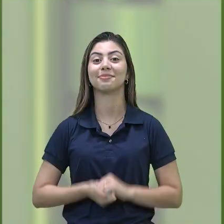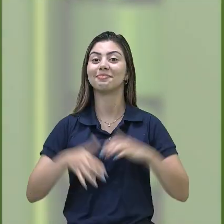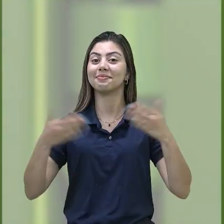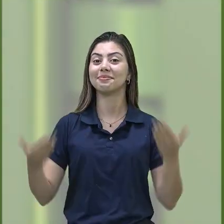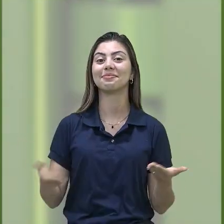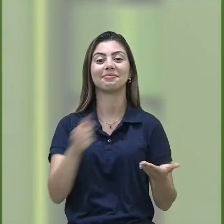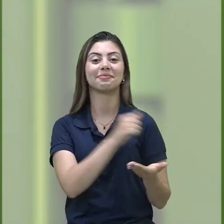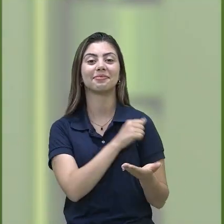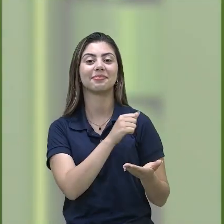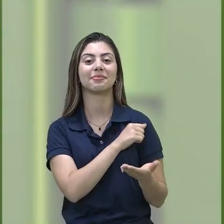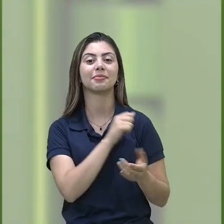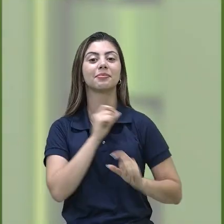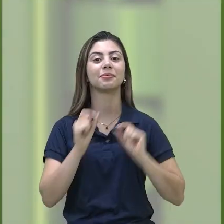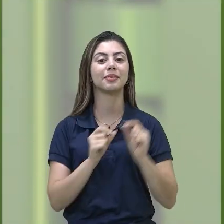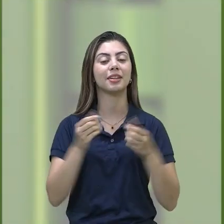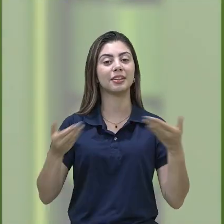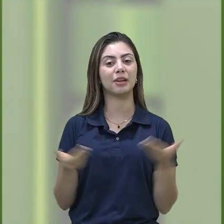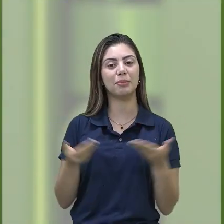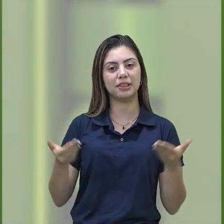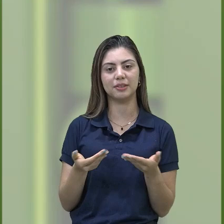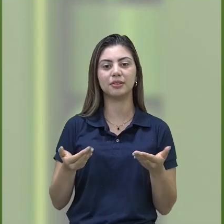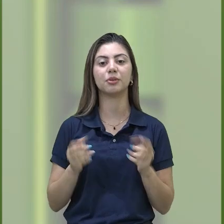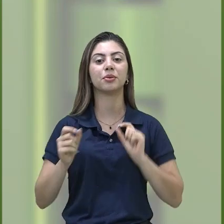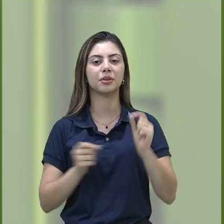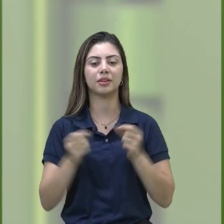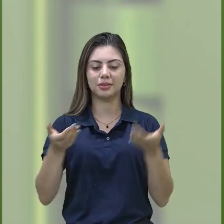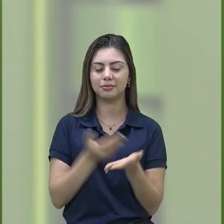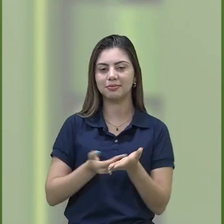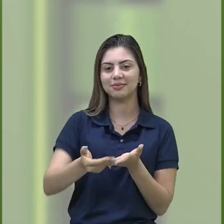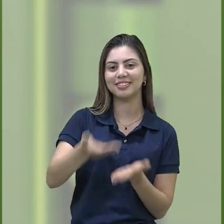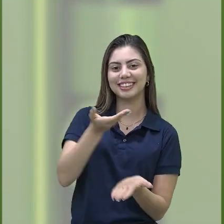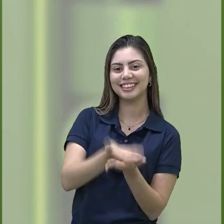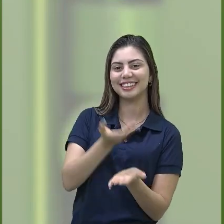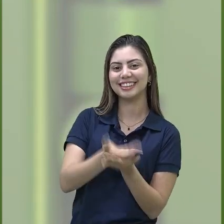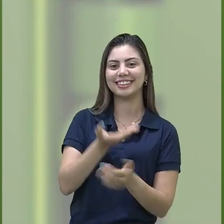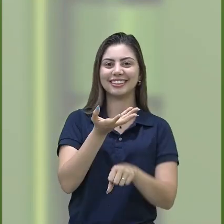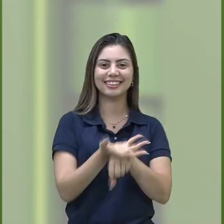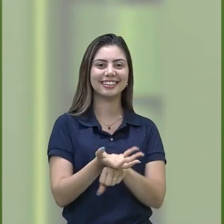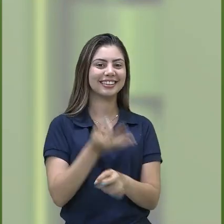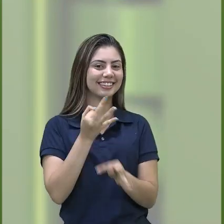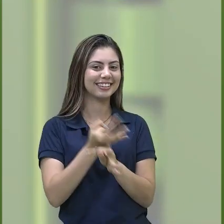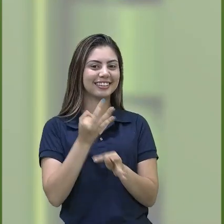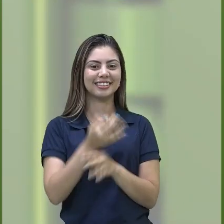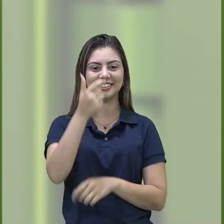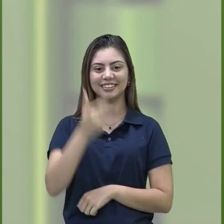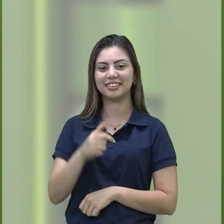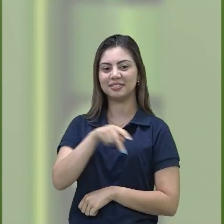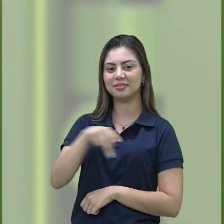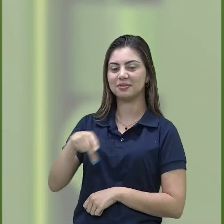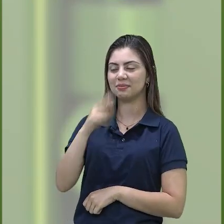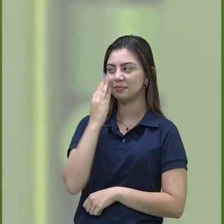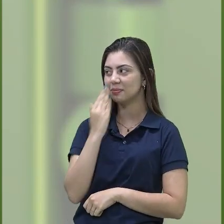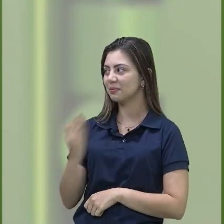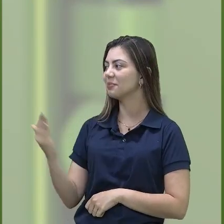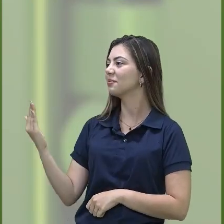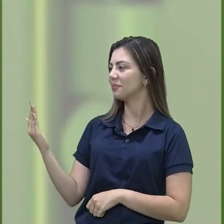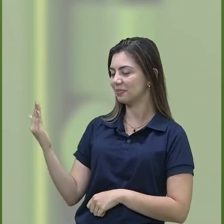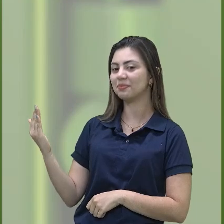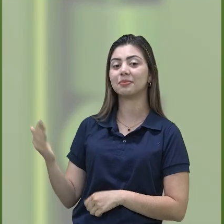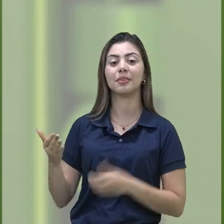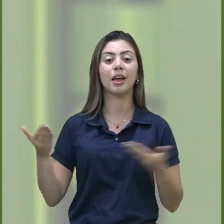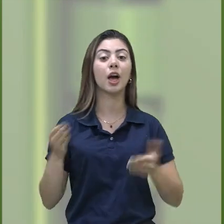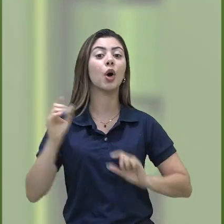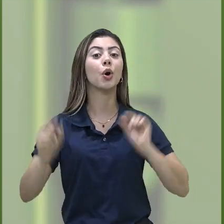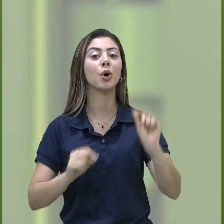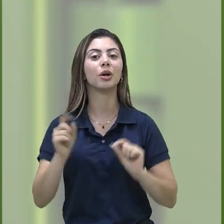bem, queridos alunos? Estamos de volta aqui para dar início a mais uma aula de física. Eu sou o professor Nelson Bezerra e agora